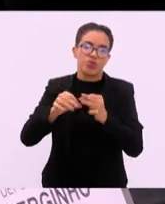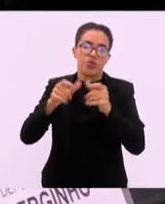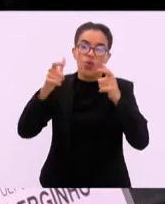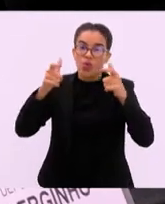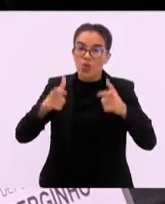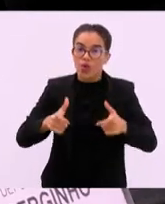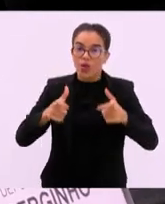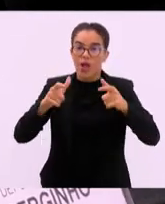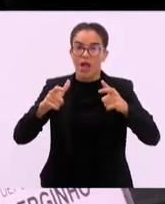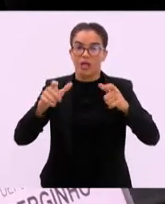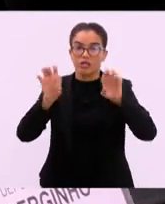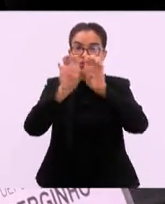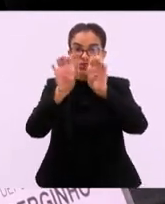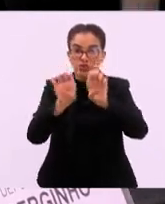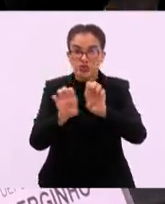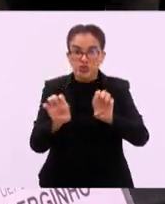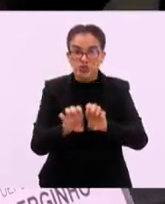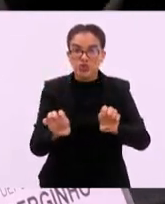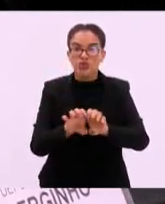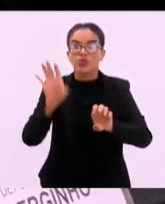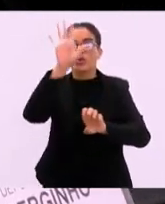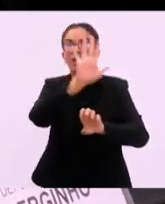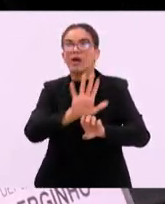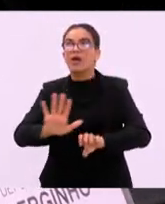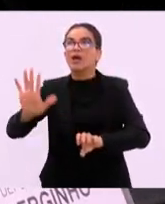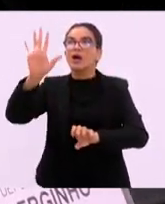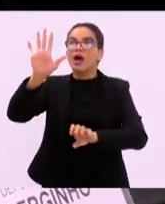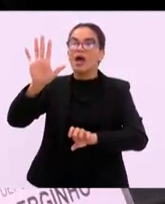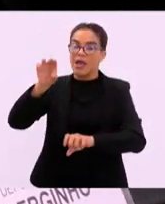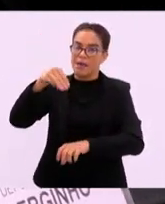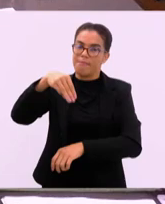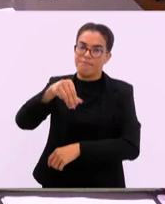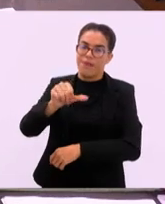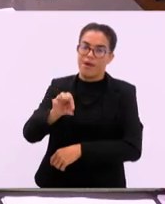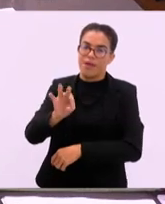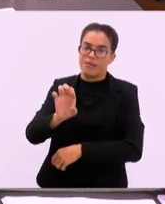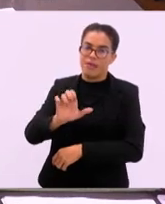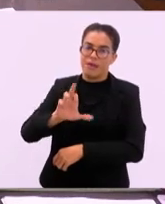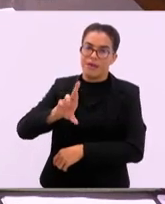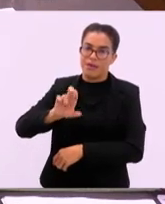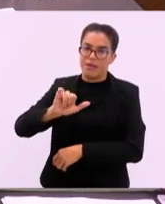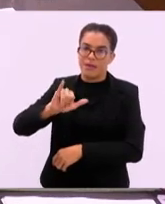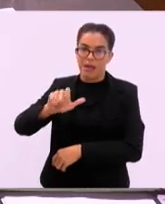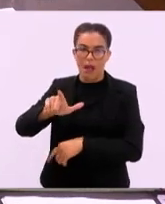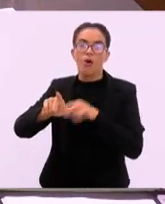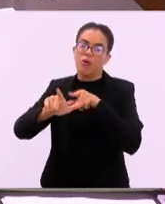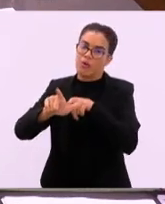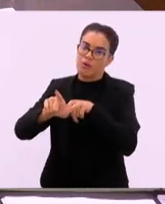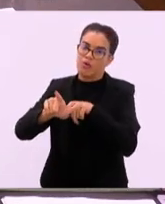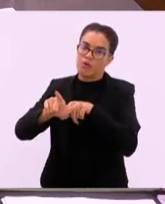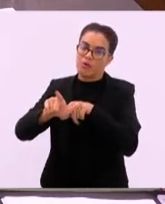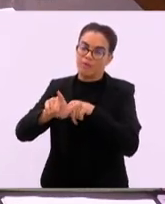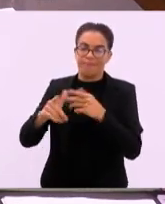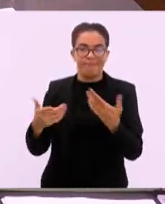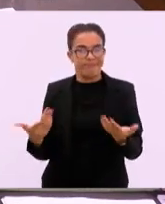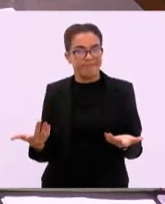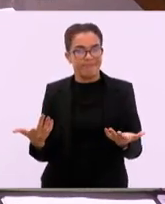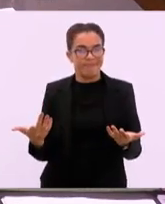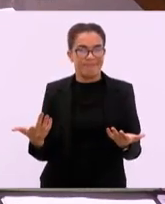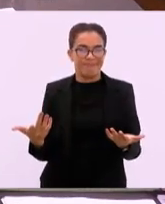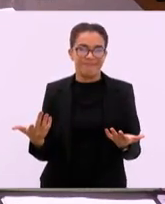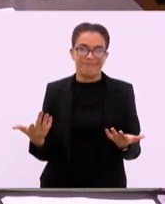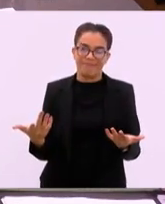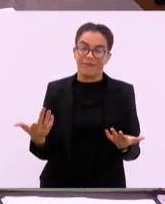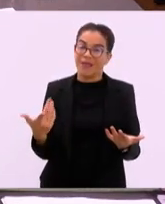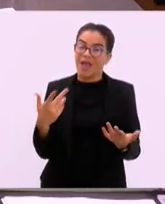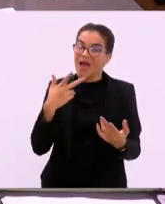é material, né? Pois é. Não é imaterial, a não ser que fosse algum programa. É verdade. Na verdade, ela tem razão. Questão.